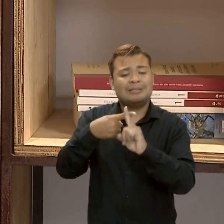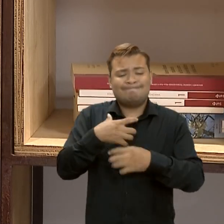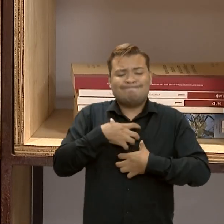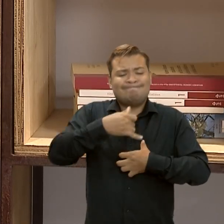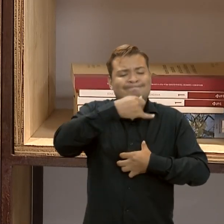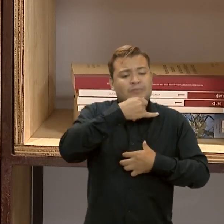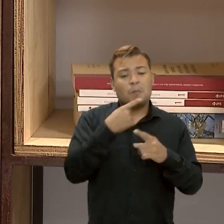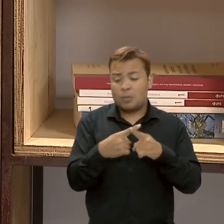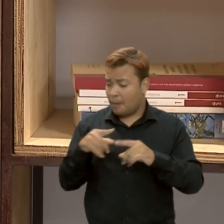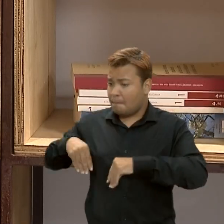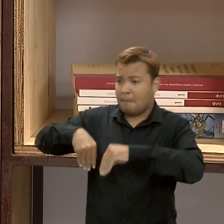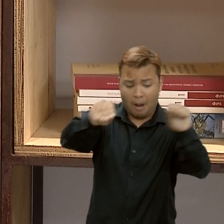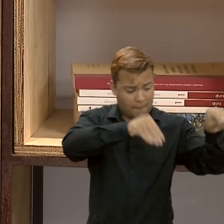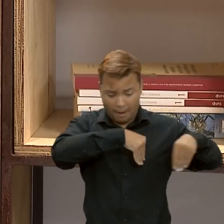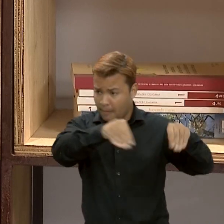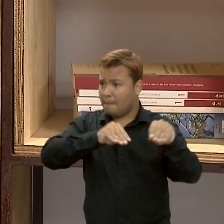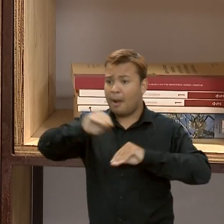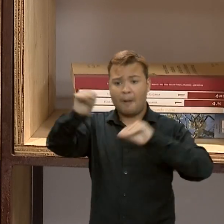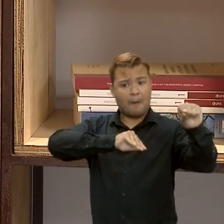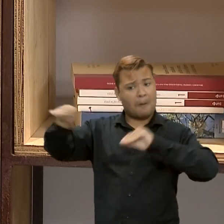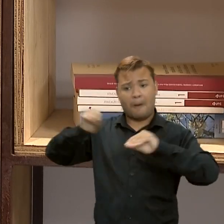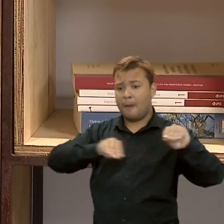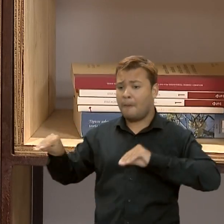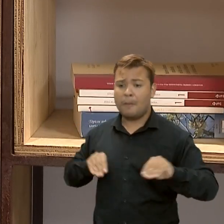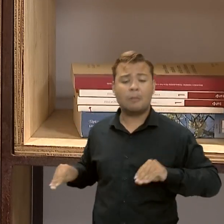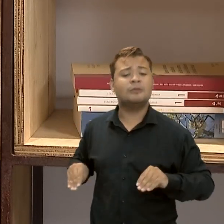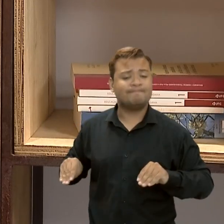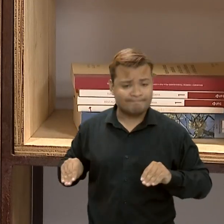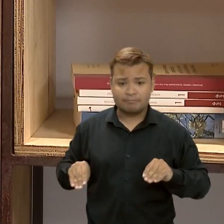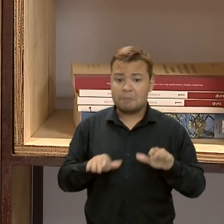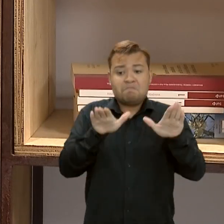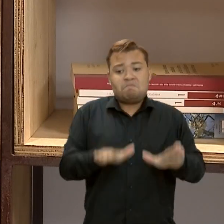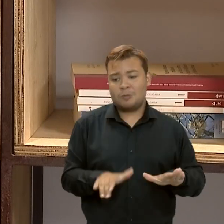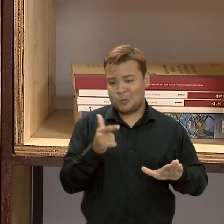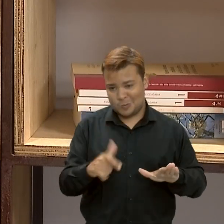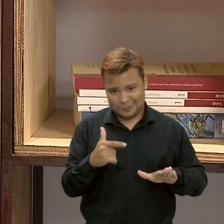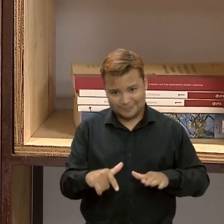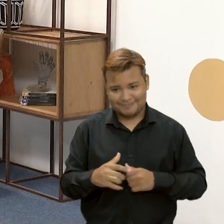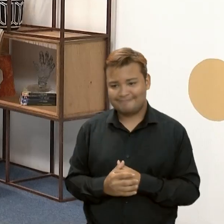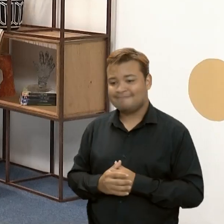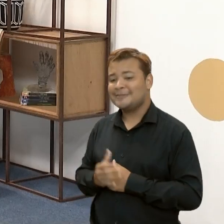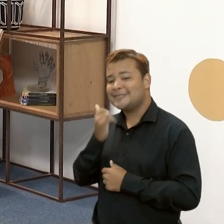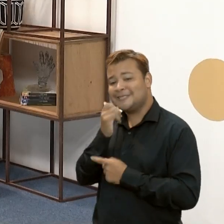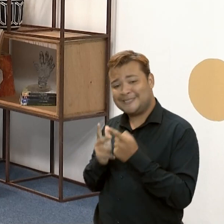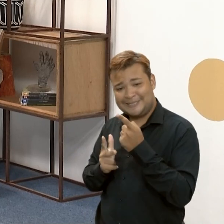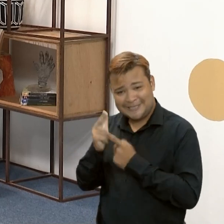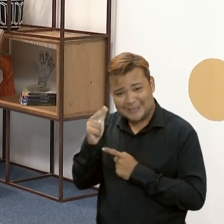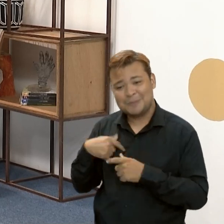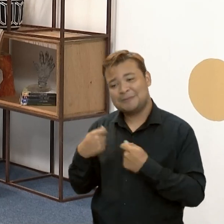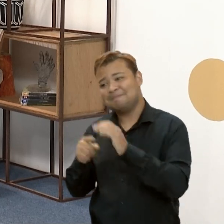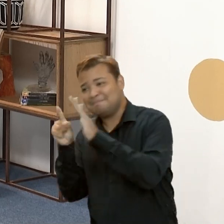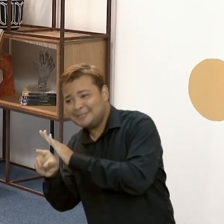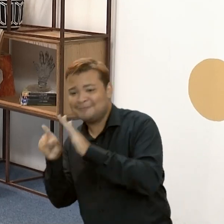desses deslocamentos e andanças que ela foi tendo ao longo dos anos, né. Natália, vou te interromper só um pouquinho, porque eu tenho que ficar passando a palavra para as